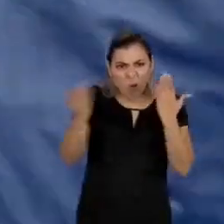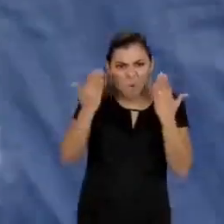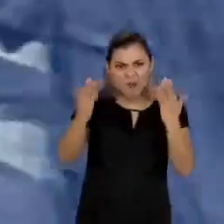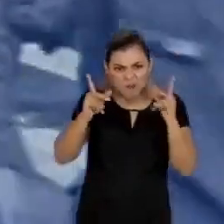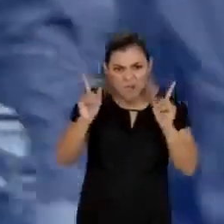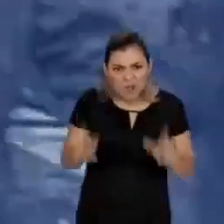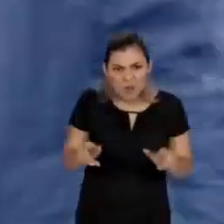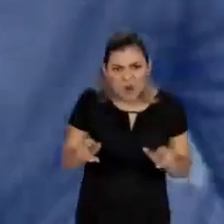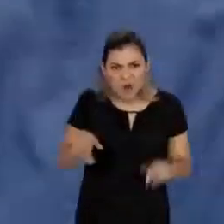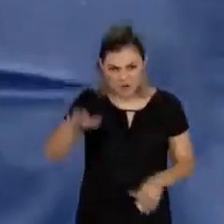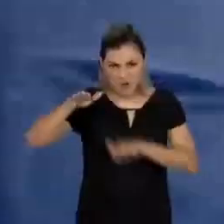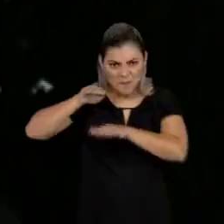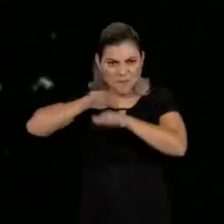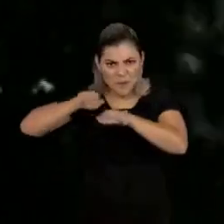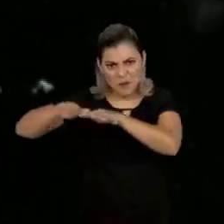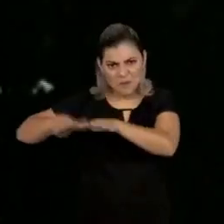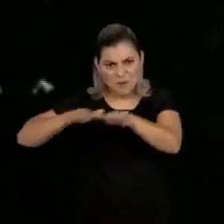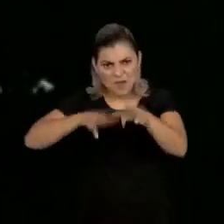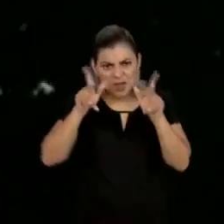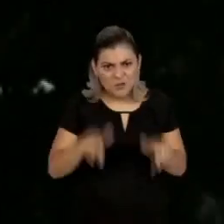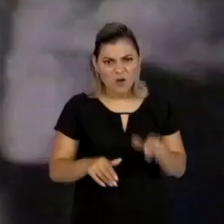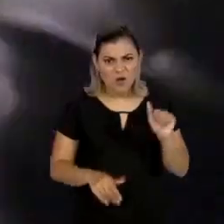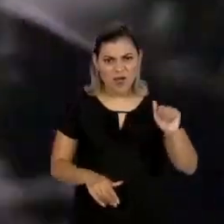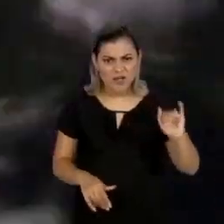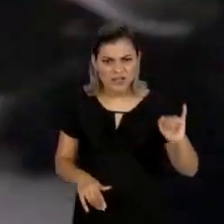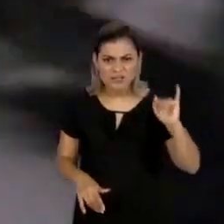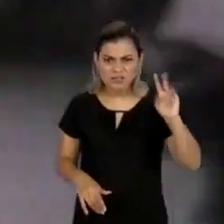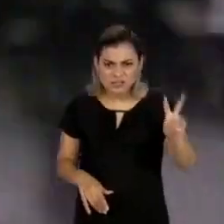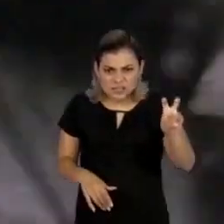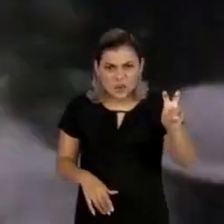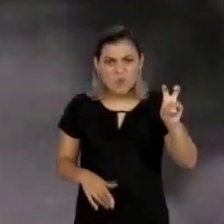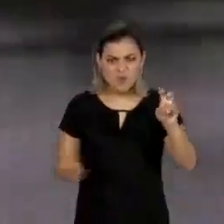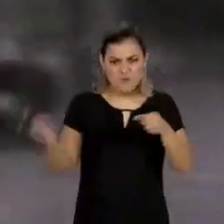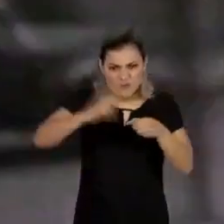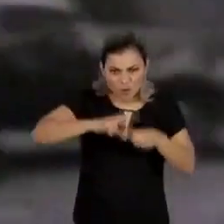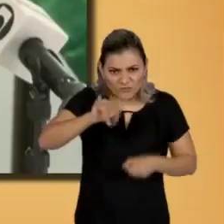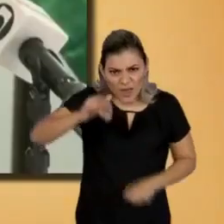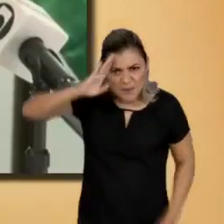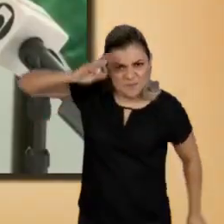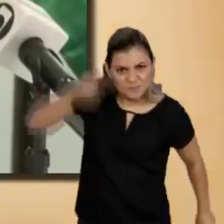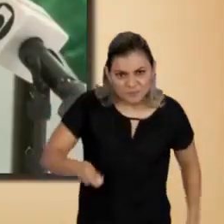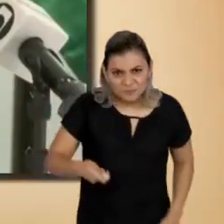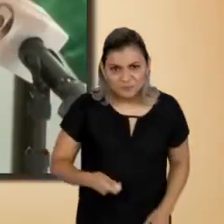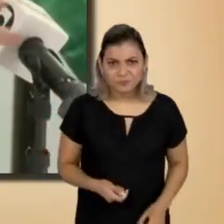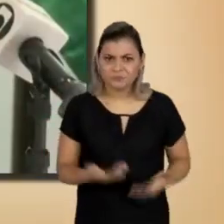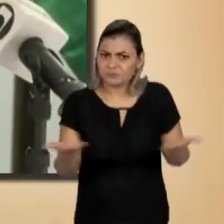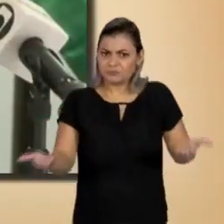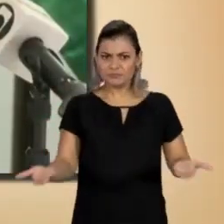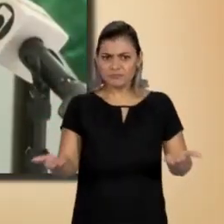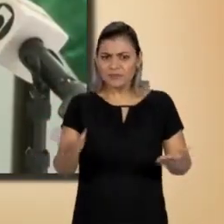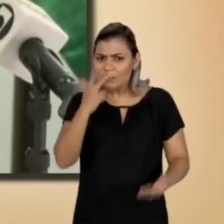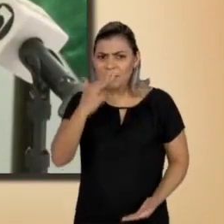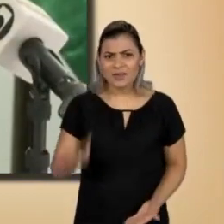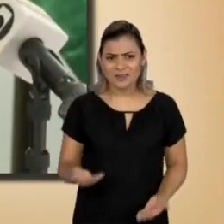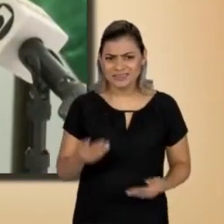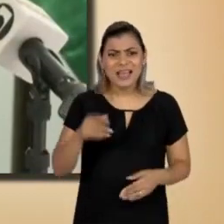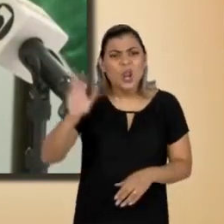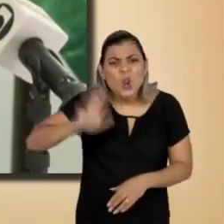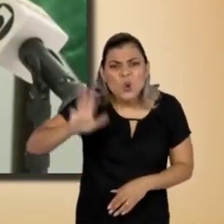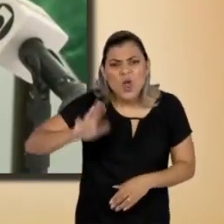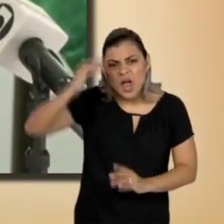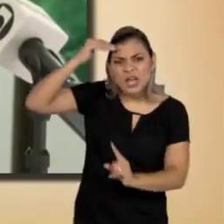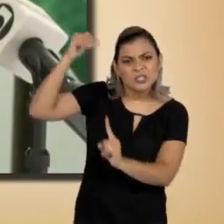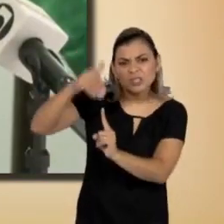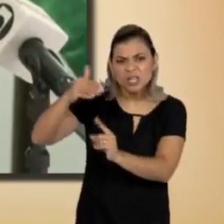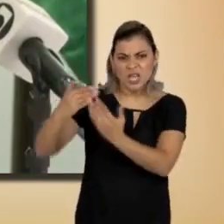o AI-5, o ato institucional mais duro da ditadura militar. É irresponsável chamar alguém para a rua agora para